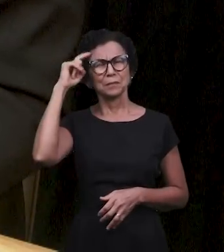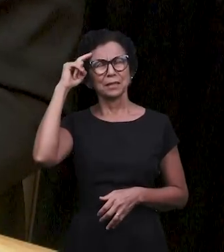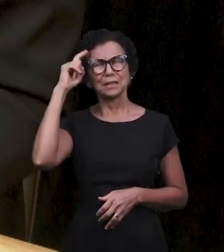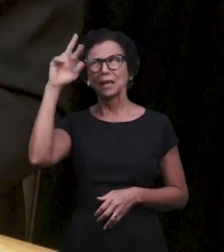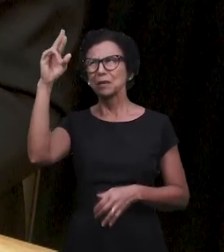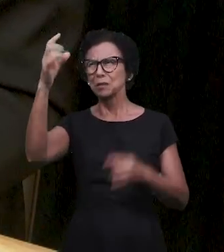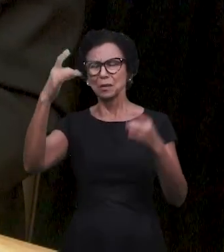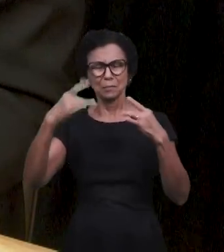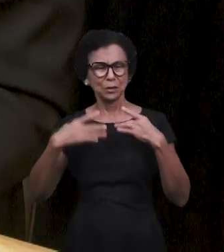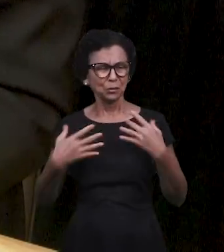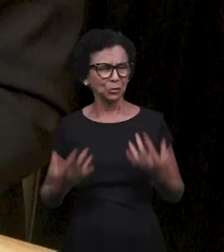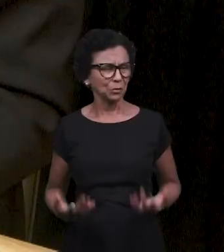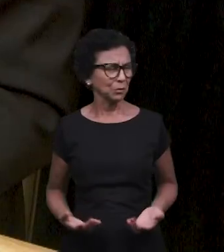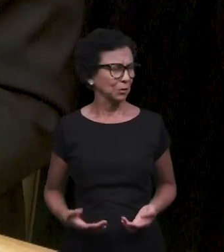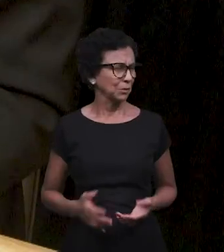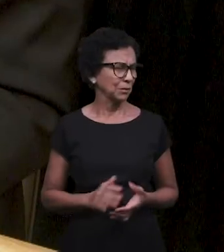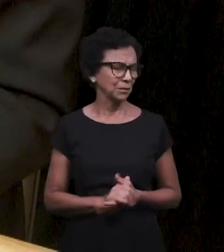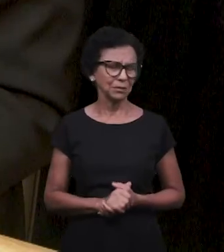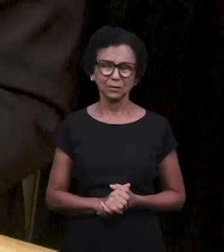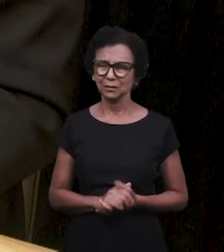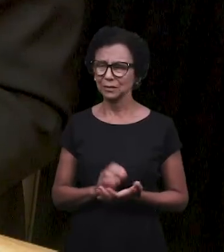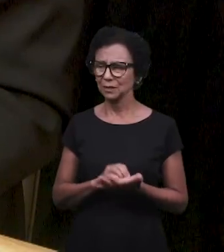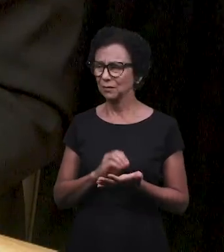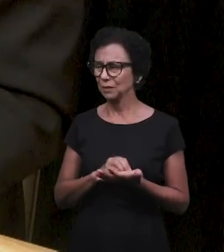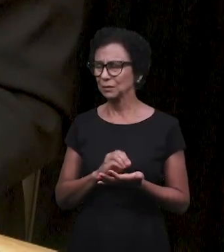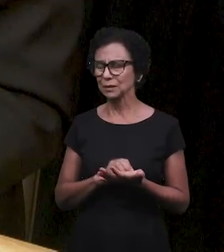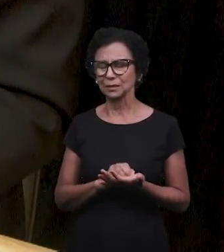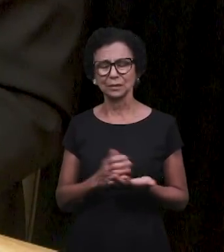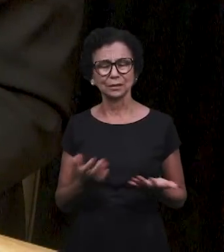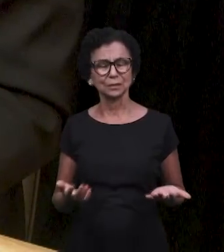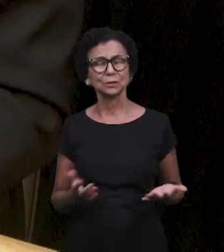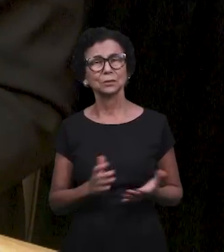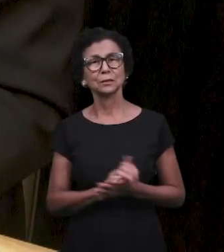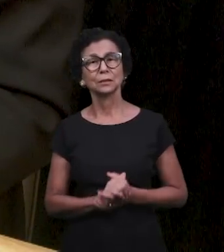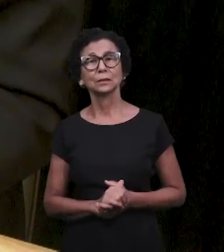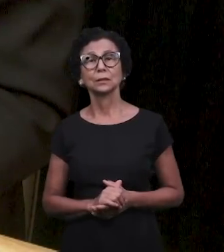Diante da luta, faltou água. É um momento de aflição.